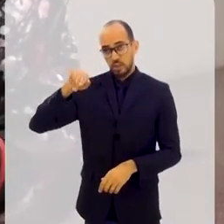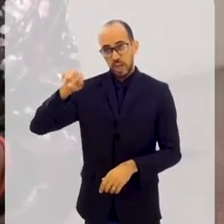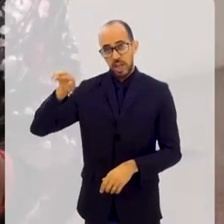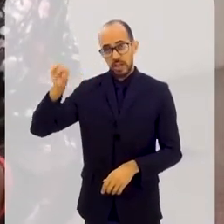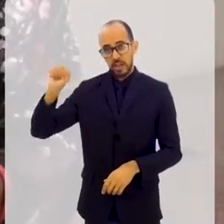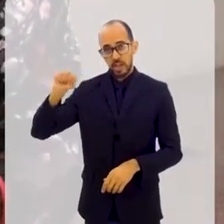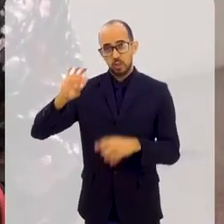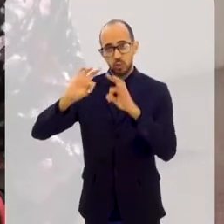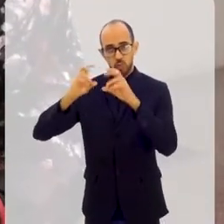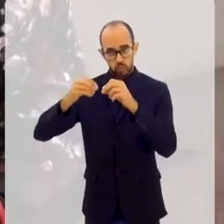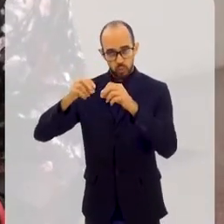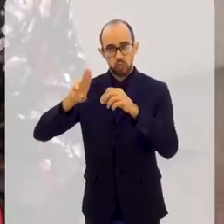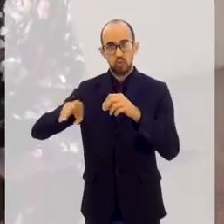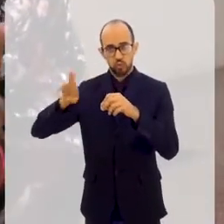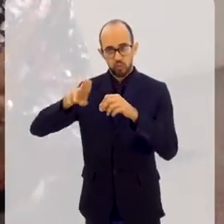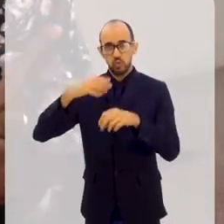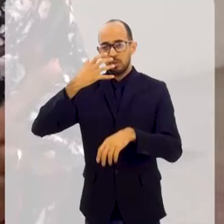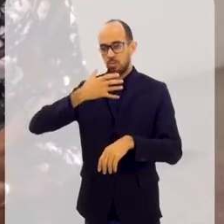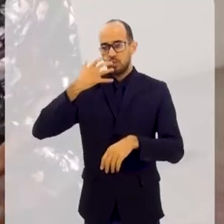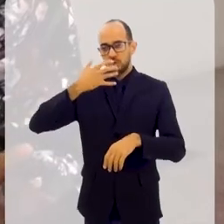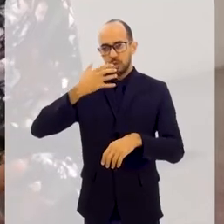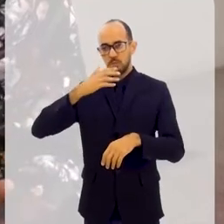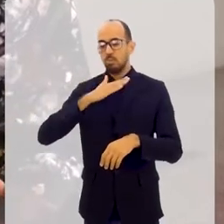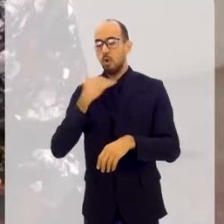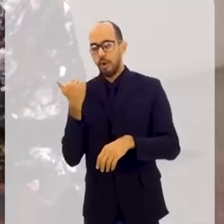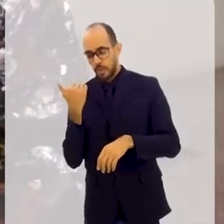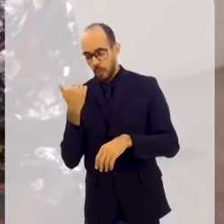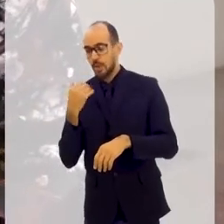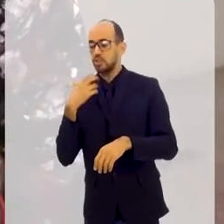vai ser música alguém morreu